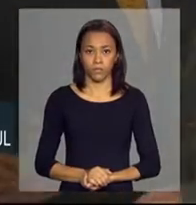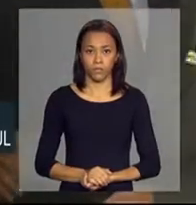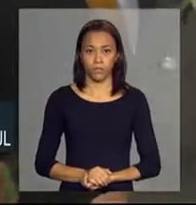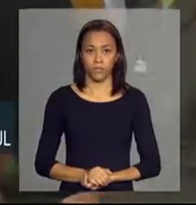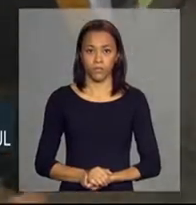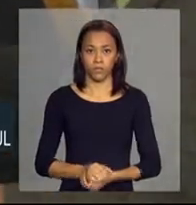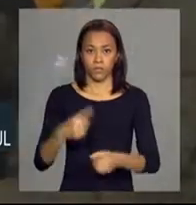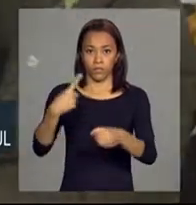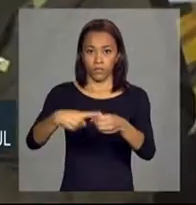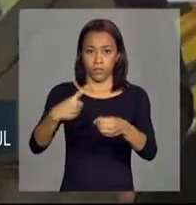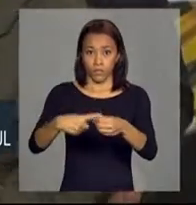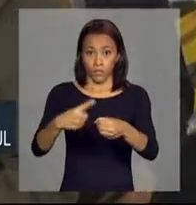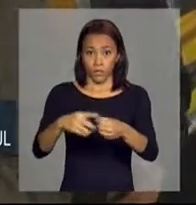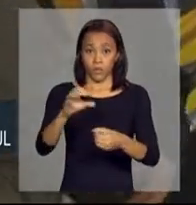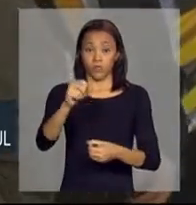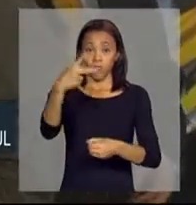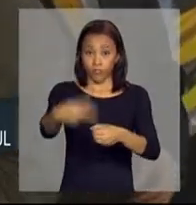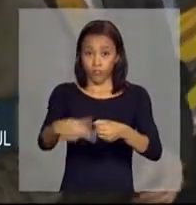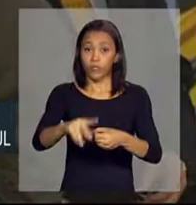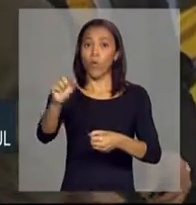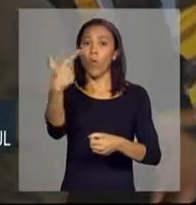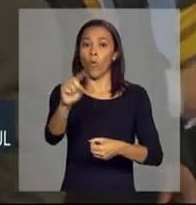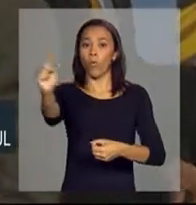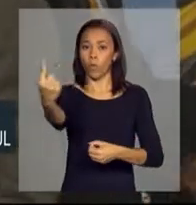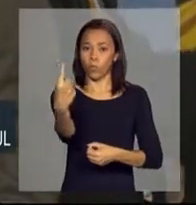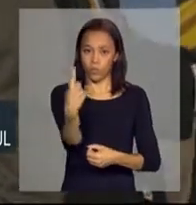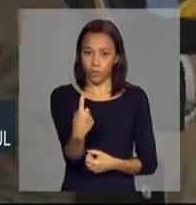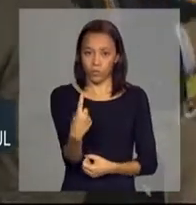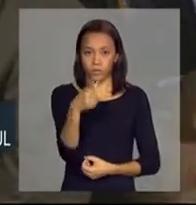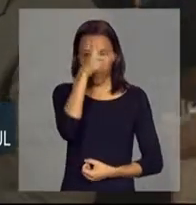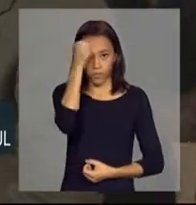Cerro Grande do Sul, prefeito Sérgio Silveira da Costa.